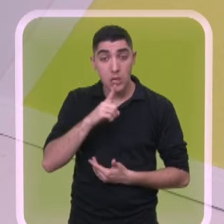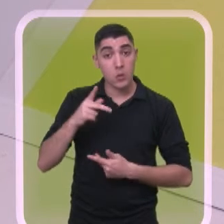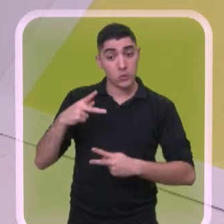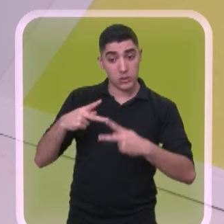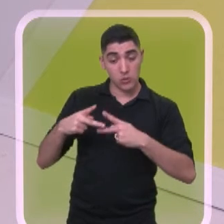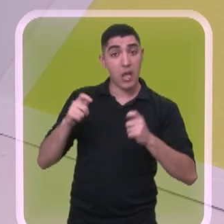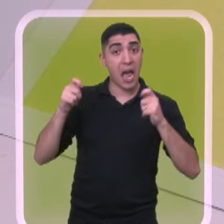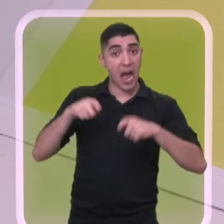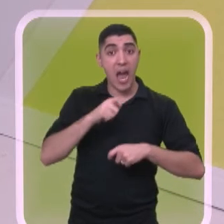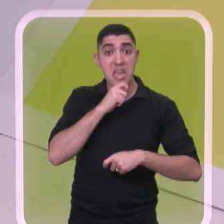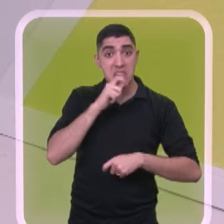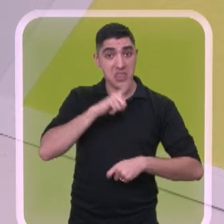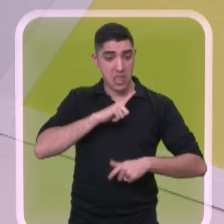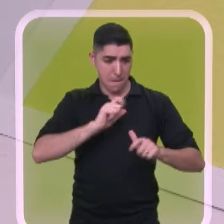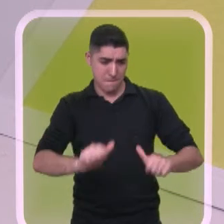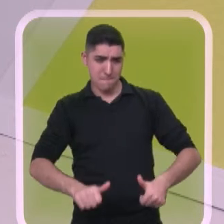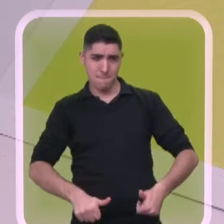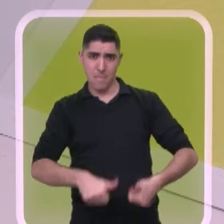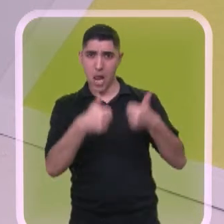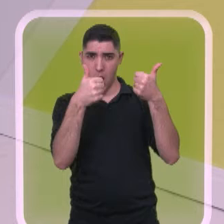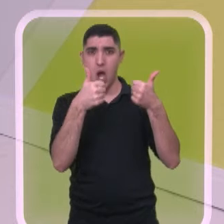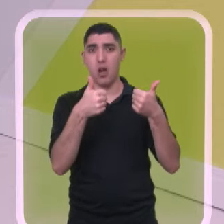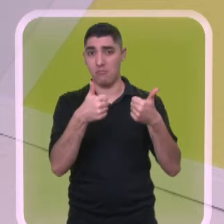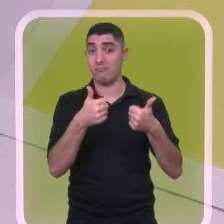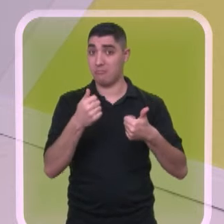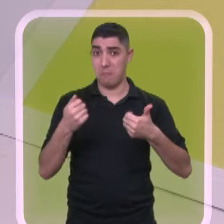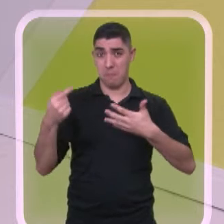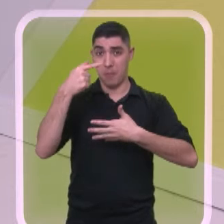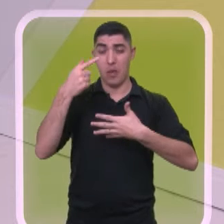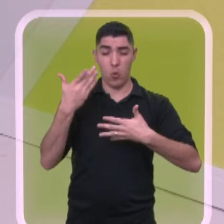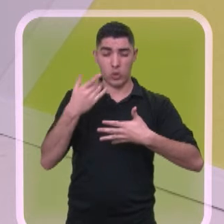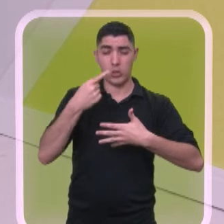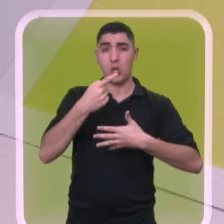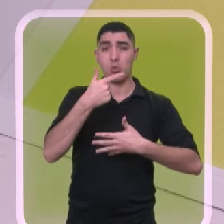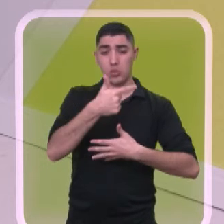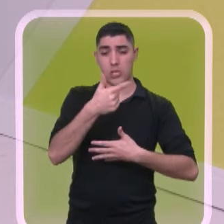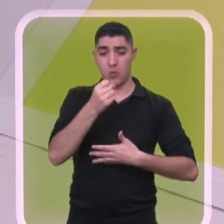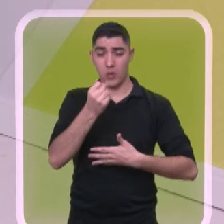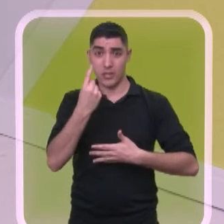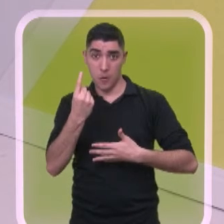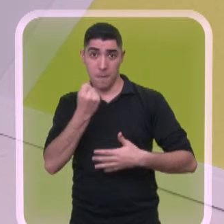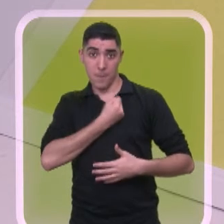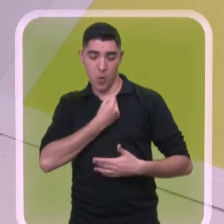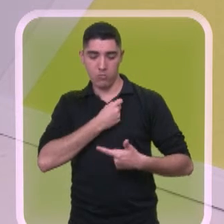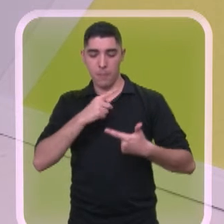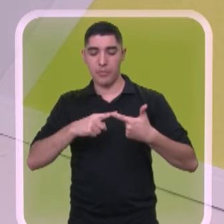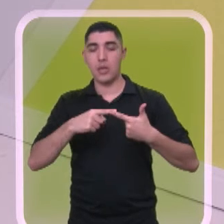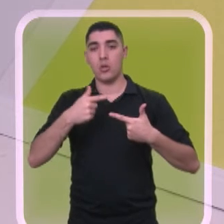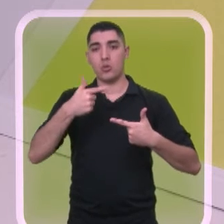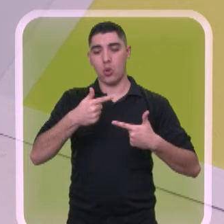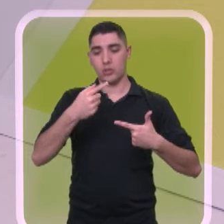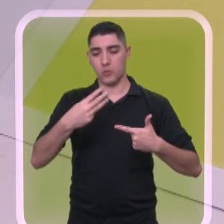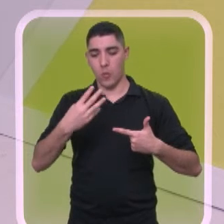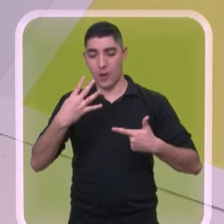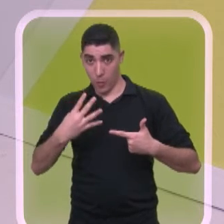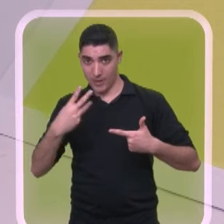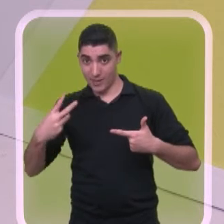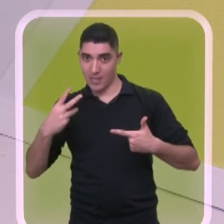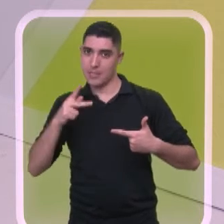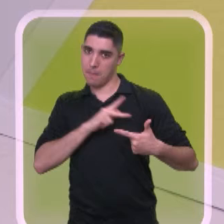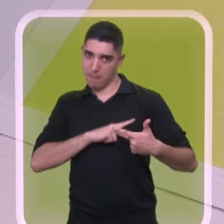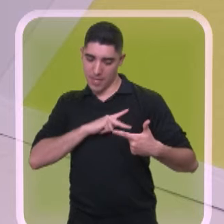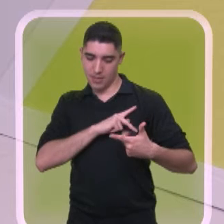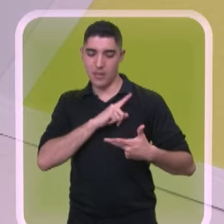sua classificação final, que hoje soma 281 pontos, Pindamonhangaba 243, aí depois vem Mogi, Caraguá,